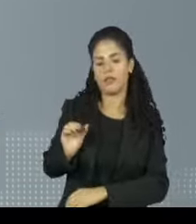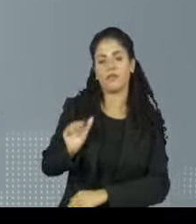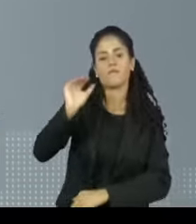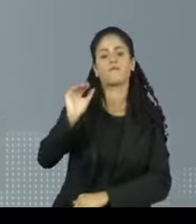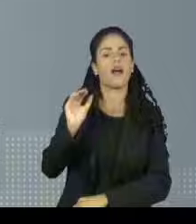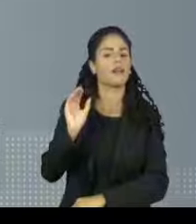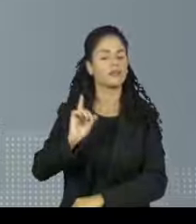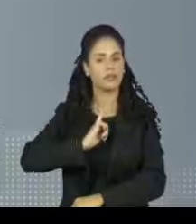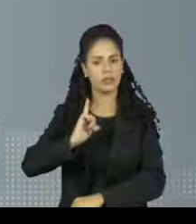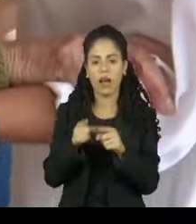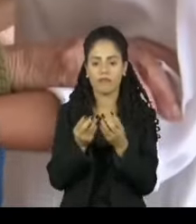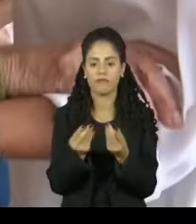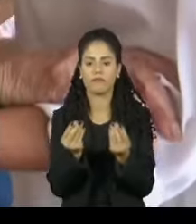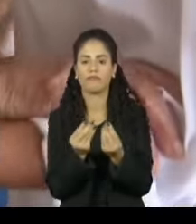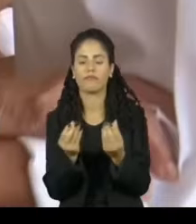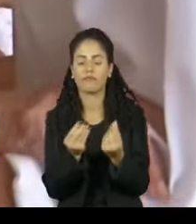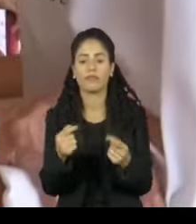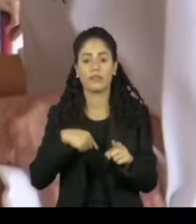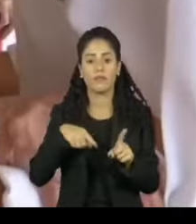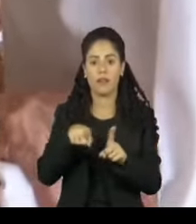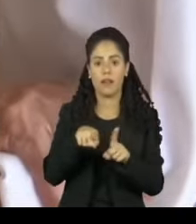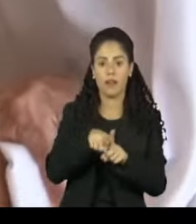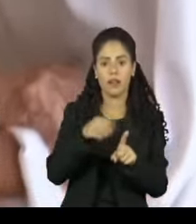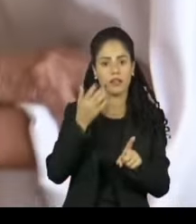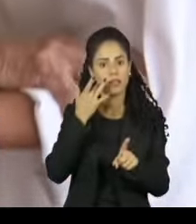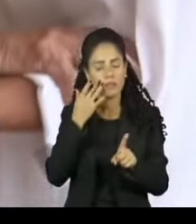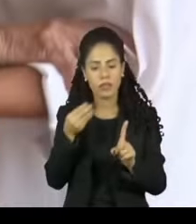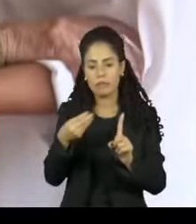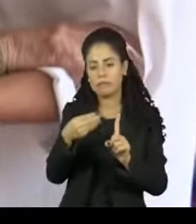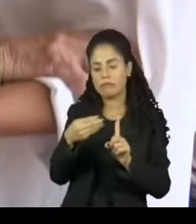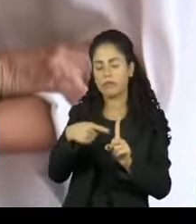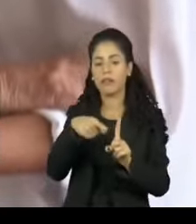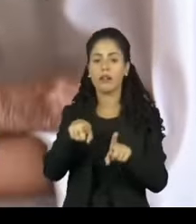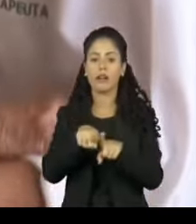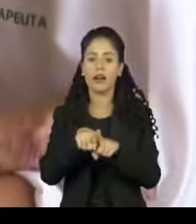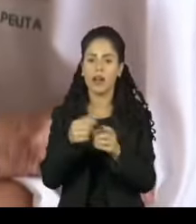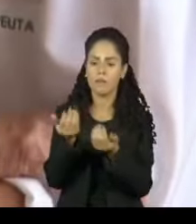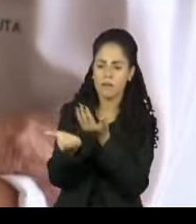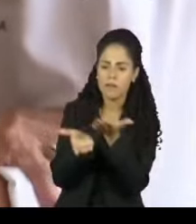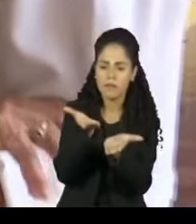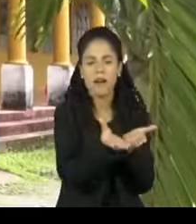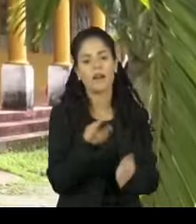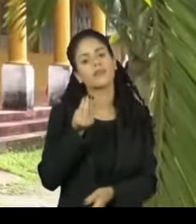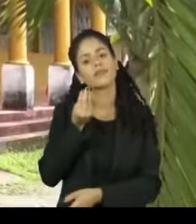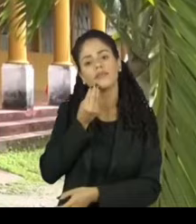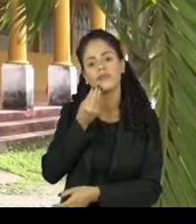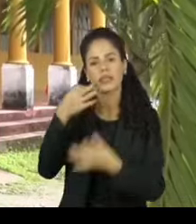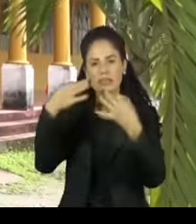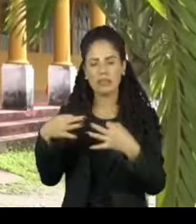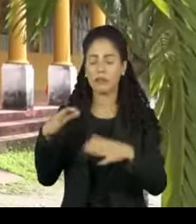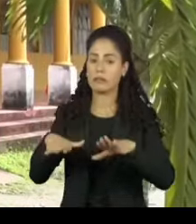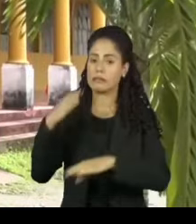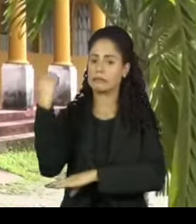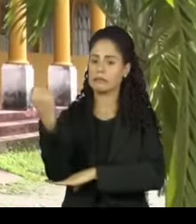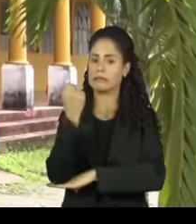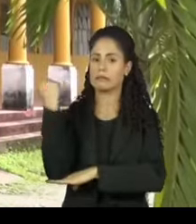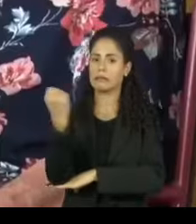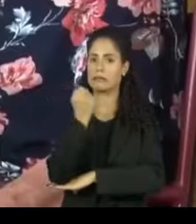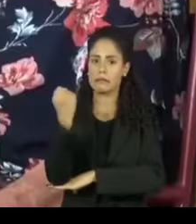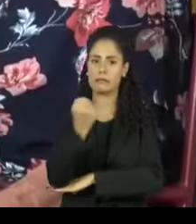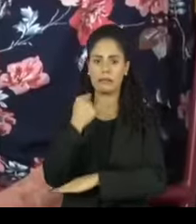em situação de vulnerabilidade são todos cuidados paliativos diante de um problema social muito maior agravado por uma onda de